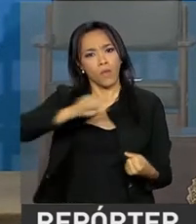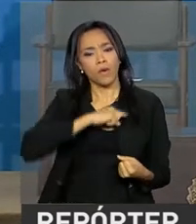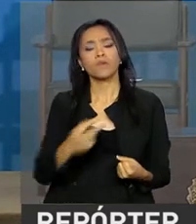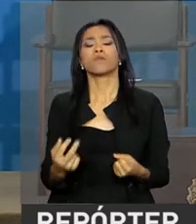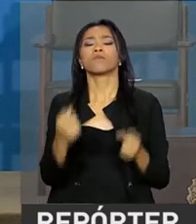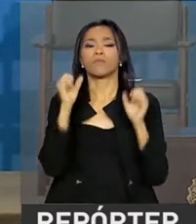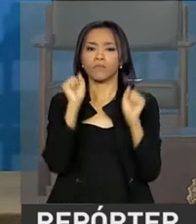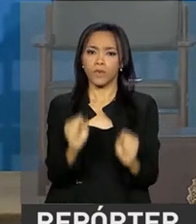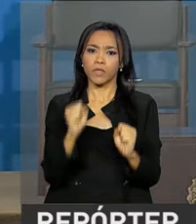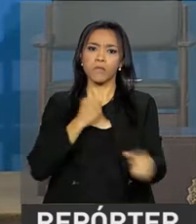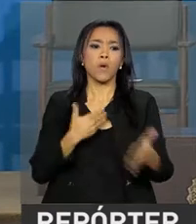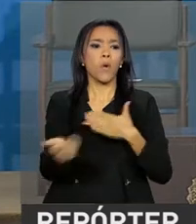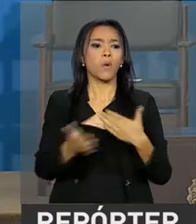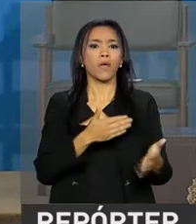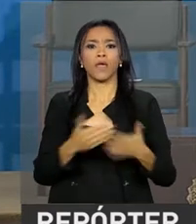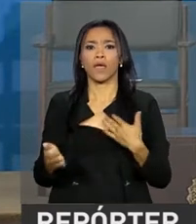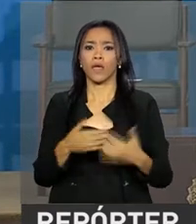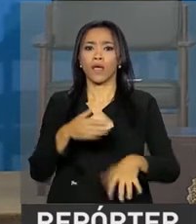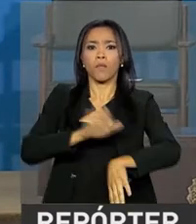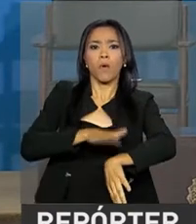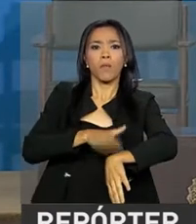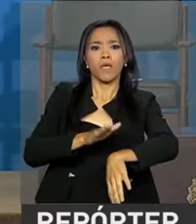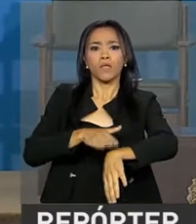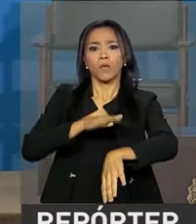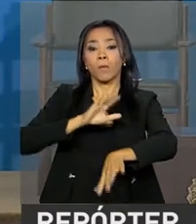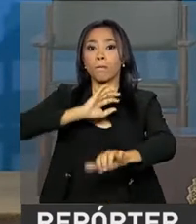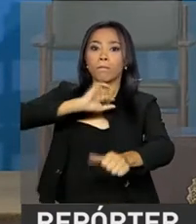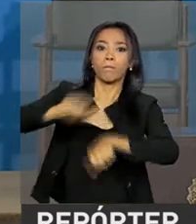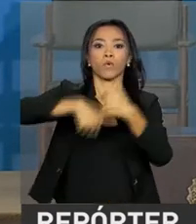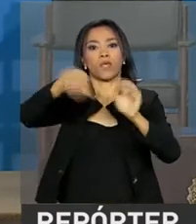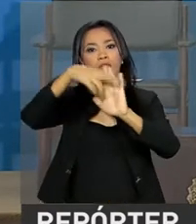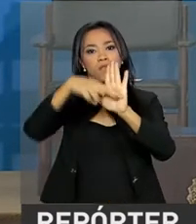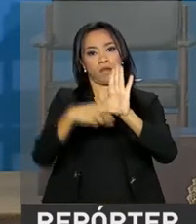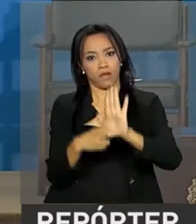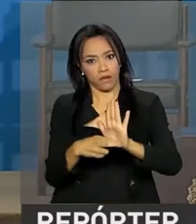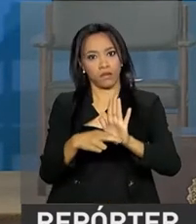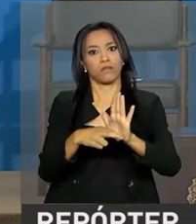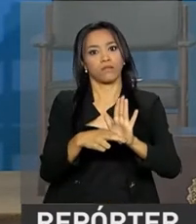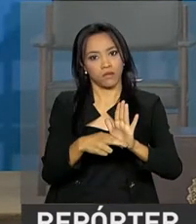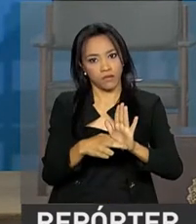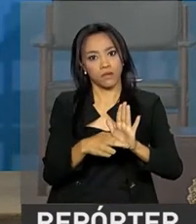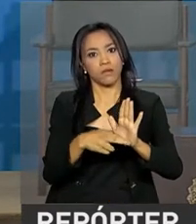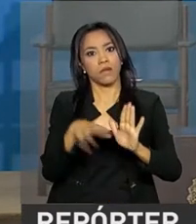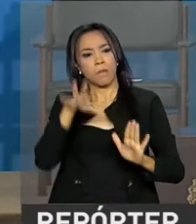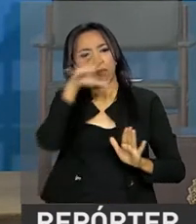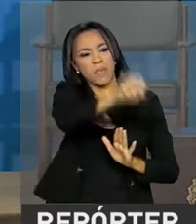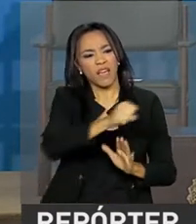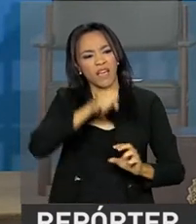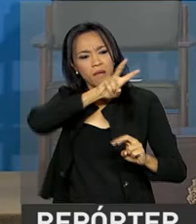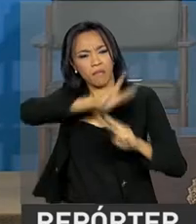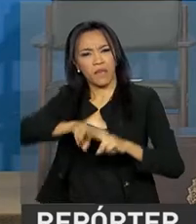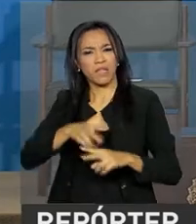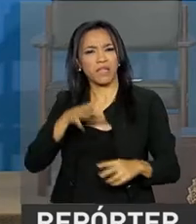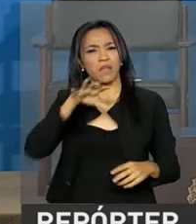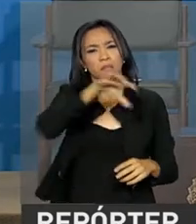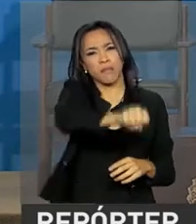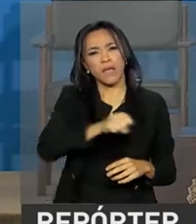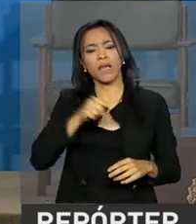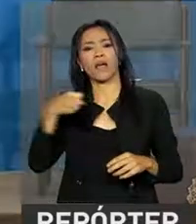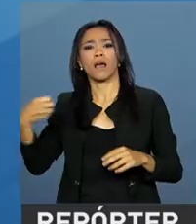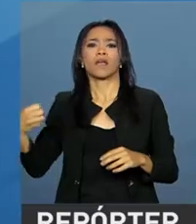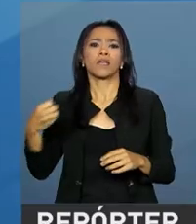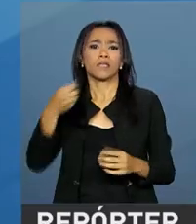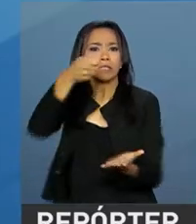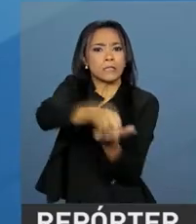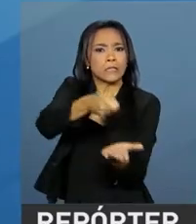a qualquer momento mudar a regra no jargão popular mandar prender mandar soltar criar nova